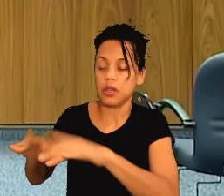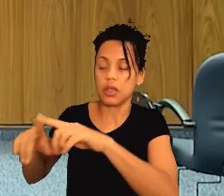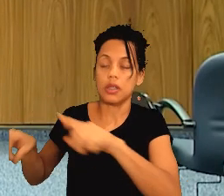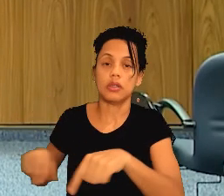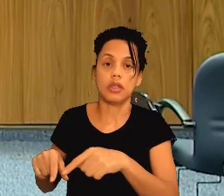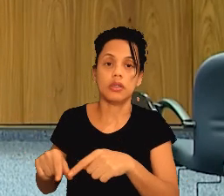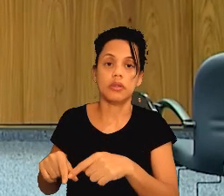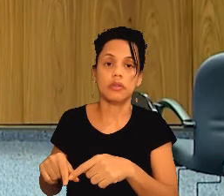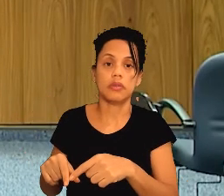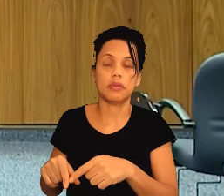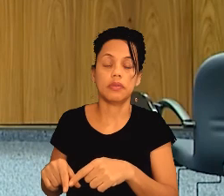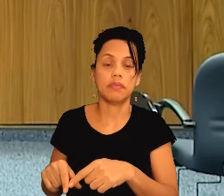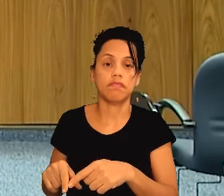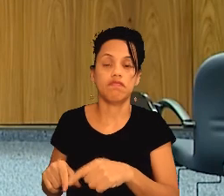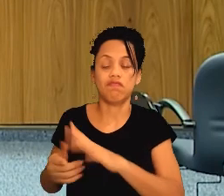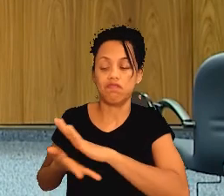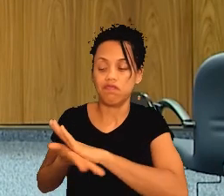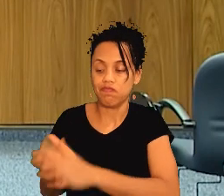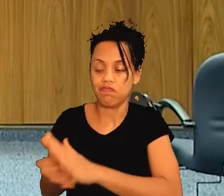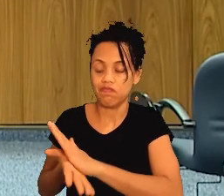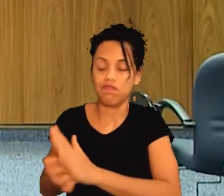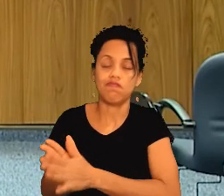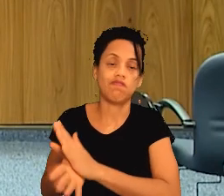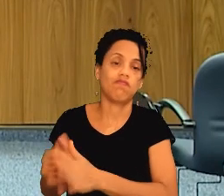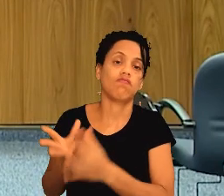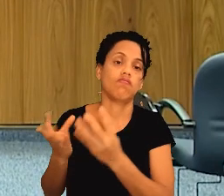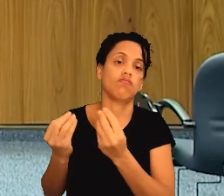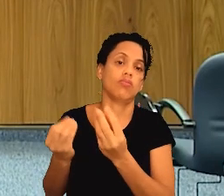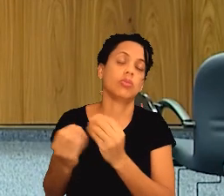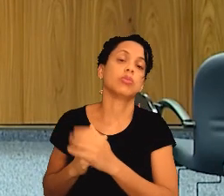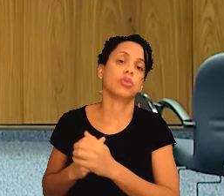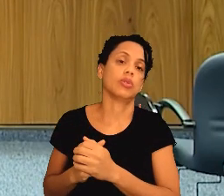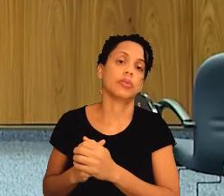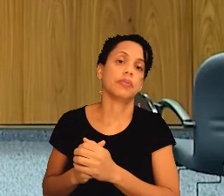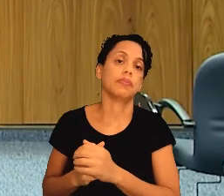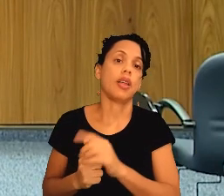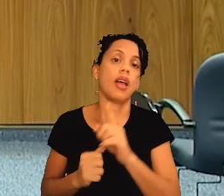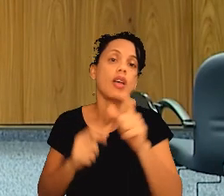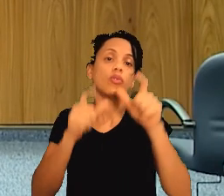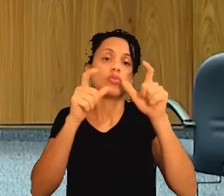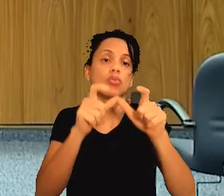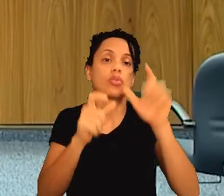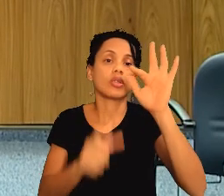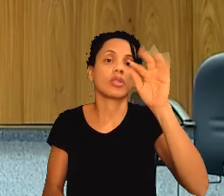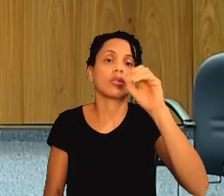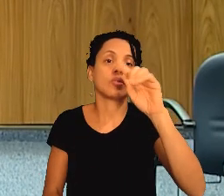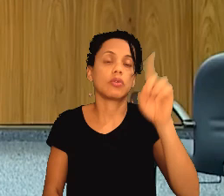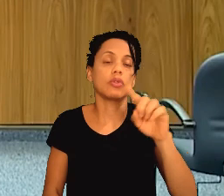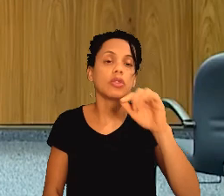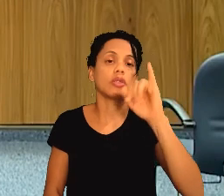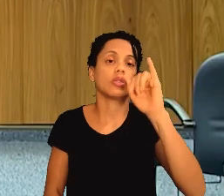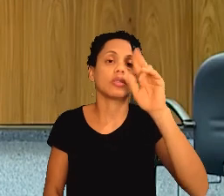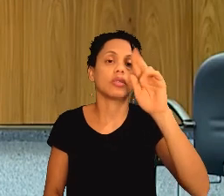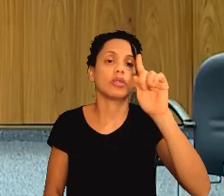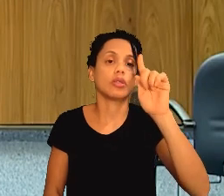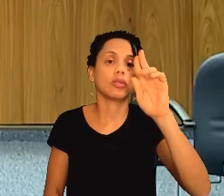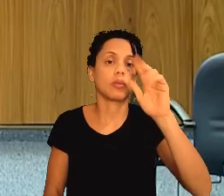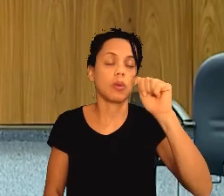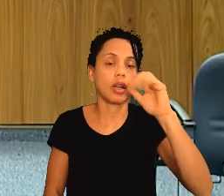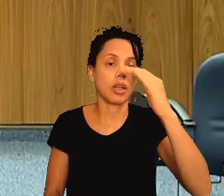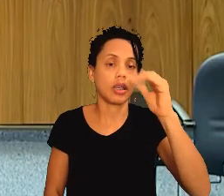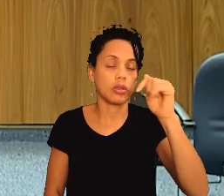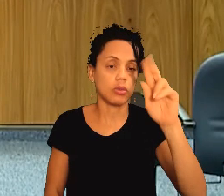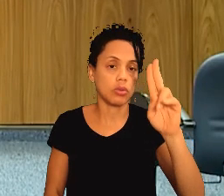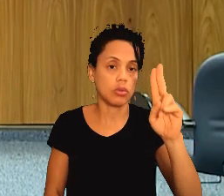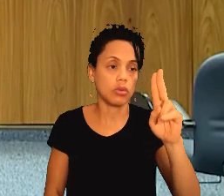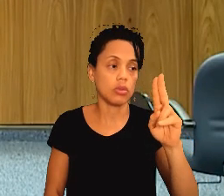aí. Quer dizer, a hostilidade era tremenda, né? Em Foz do Iguaçu, onde eu estive agora há 10 dias, a coisa está